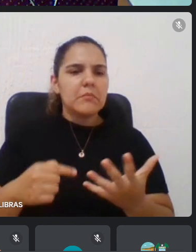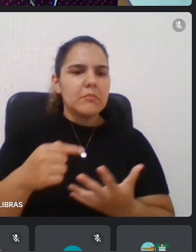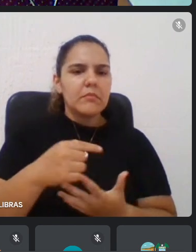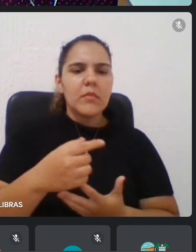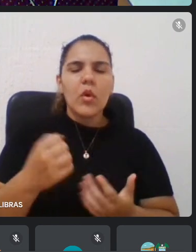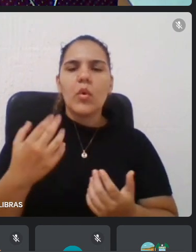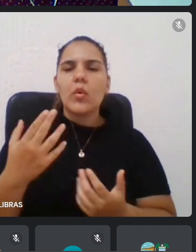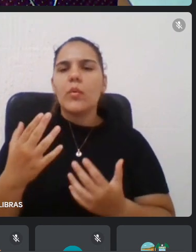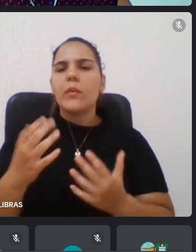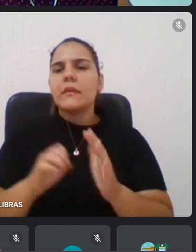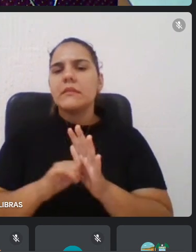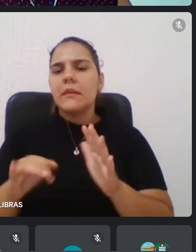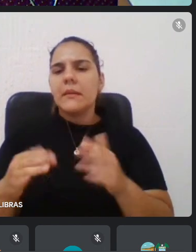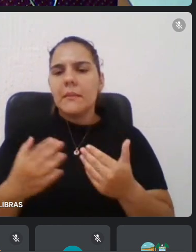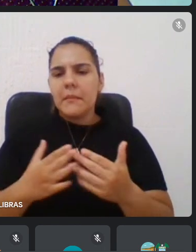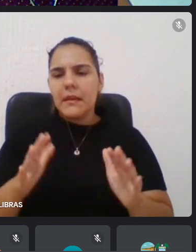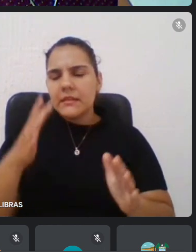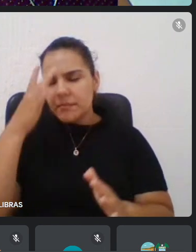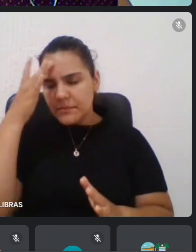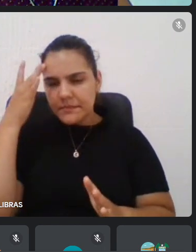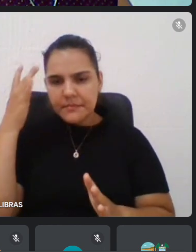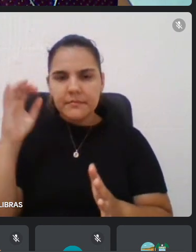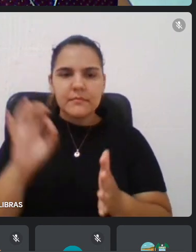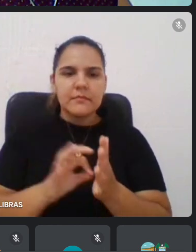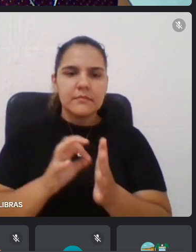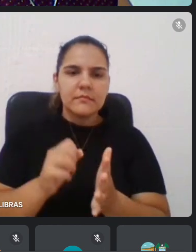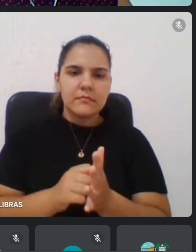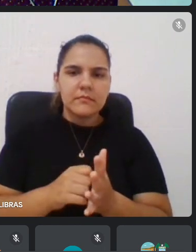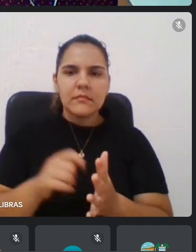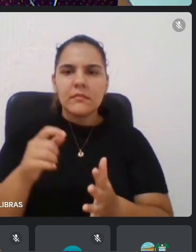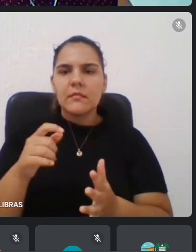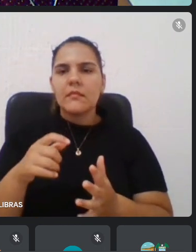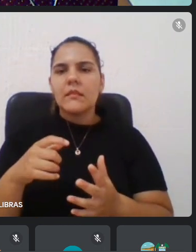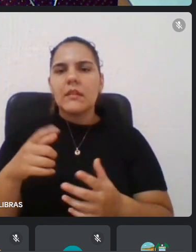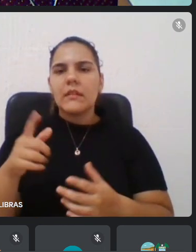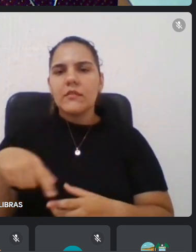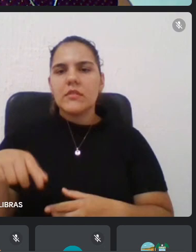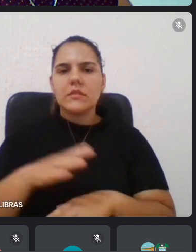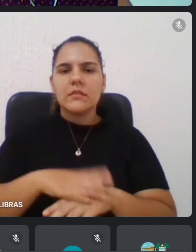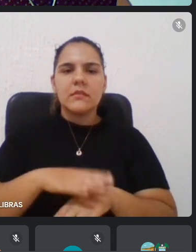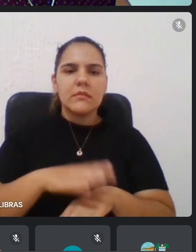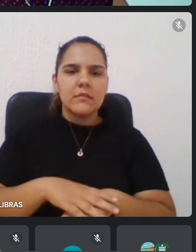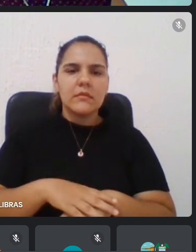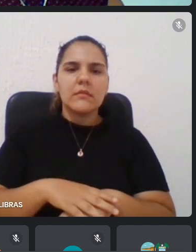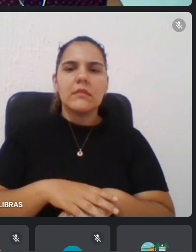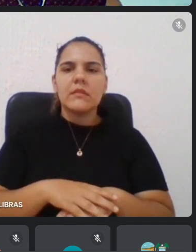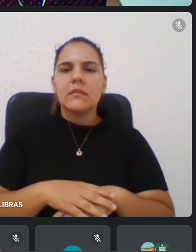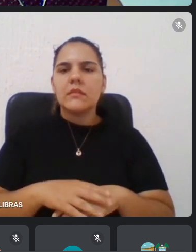e aí, dentro de uma logística, vocês vão atuar nessa questão?